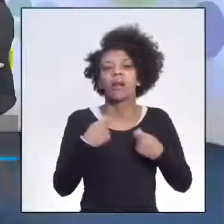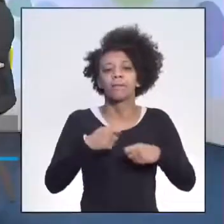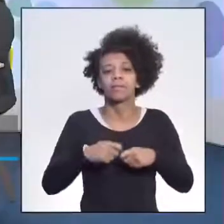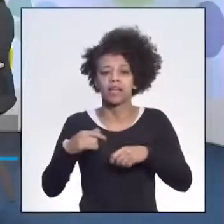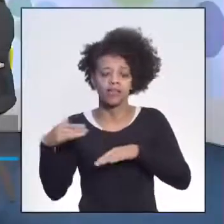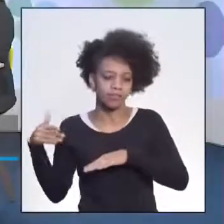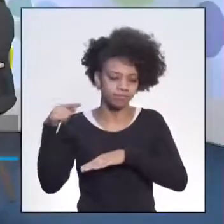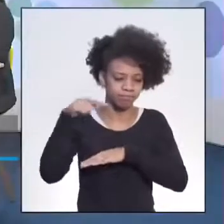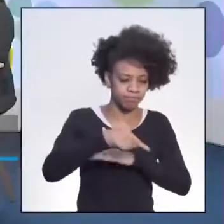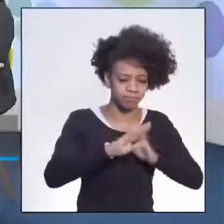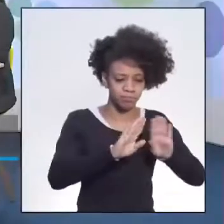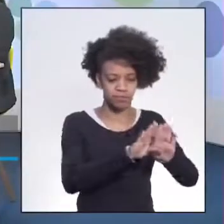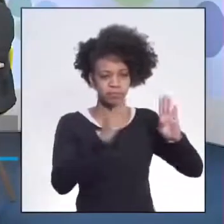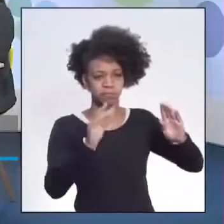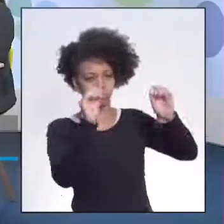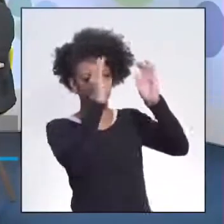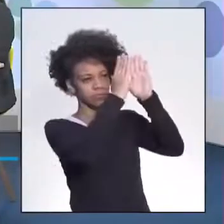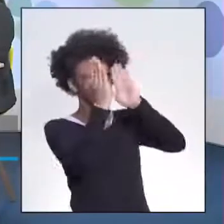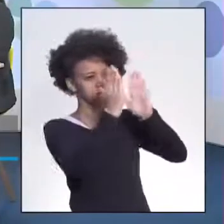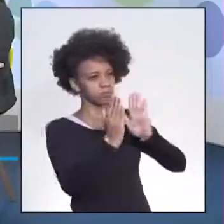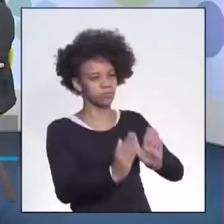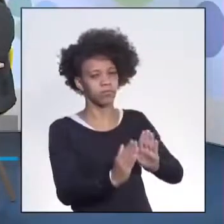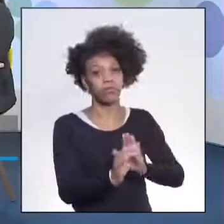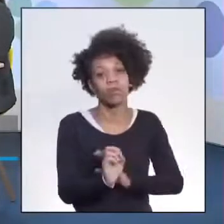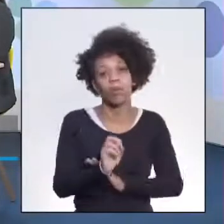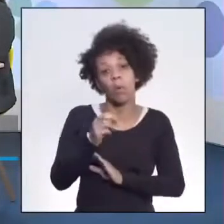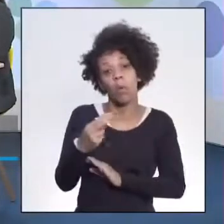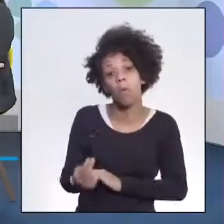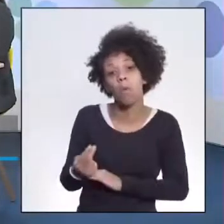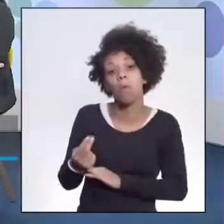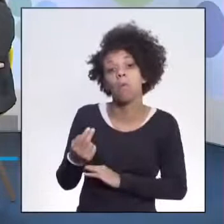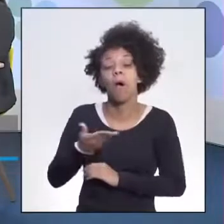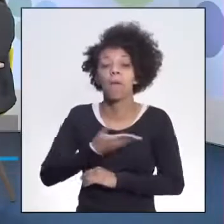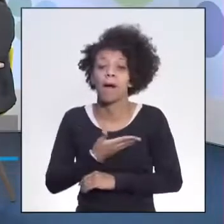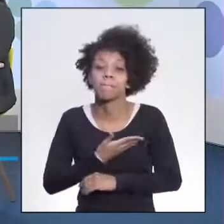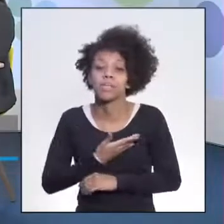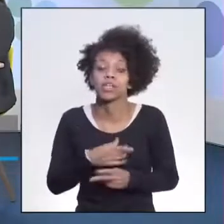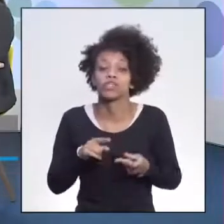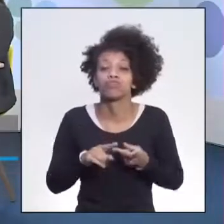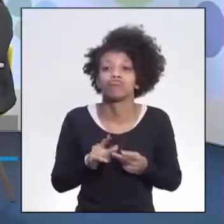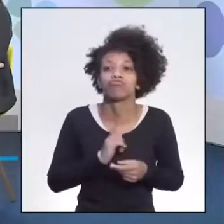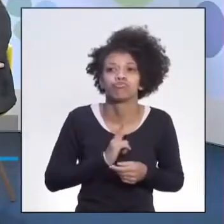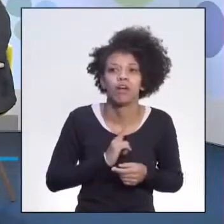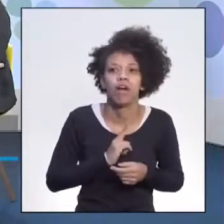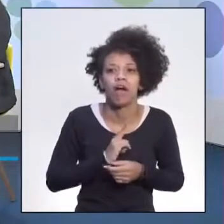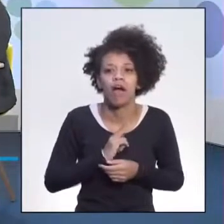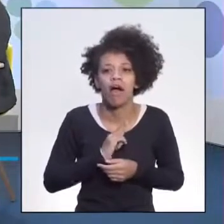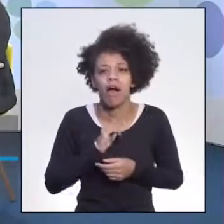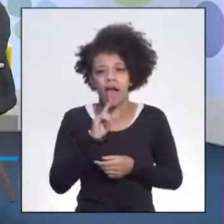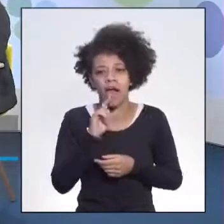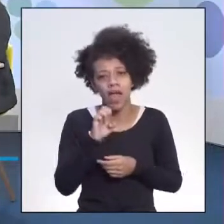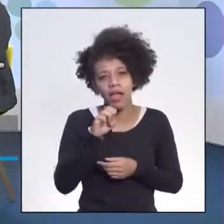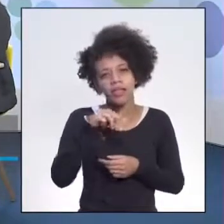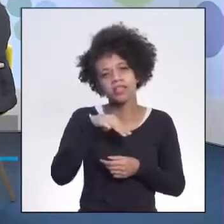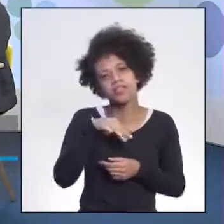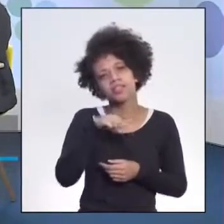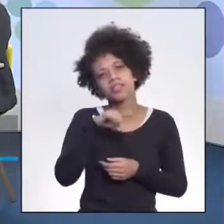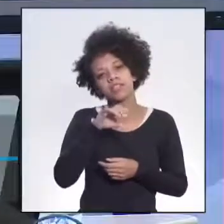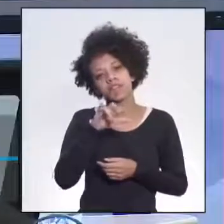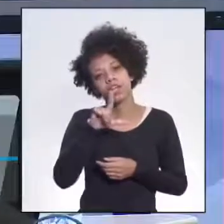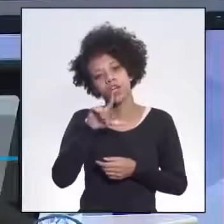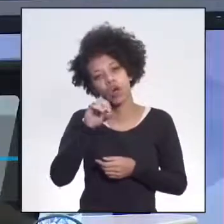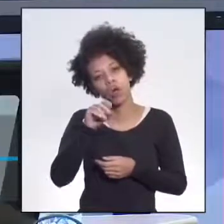né? Ou ter um amigo que tinha uma Barça, que tinha uma enciclopédia, né? A gente tinha que ter